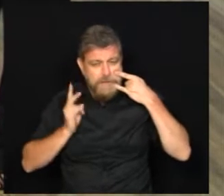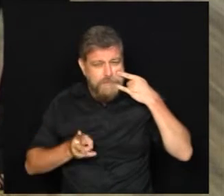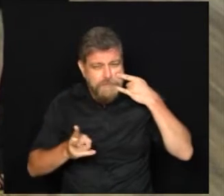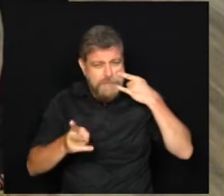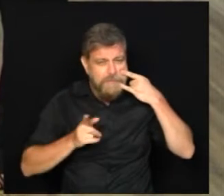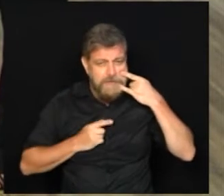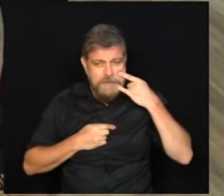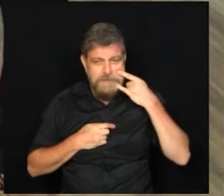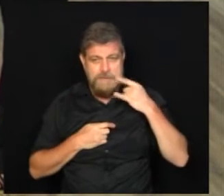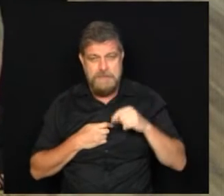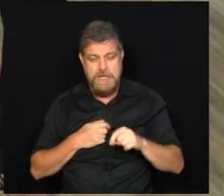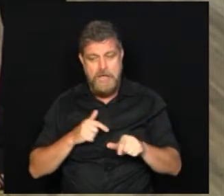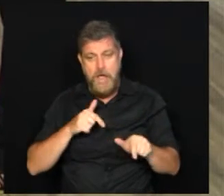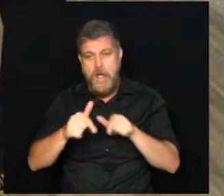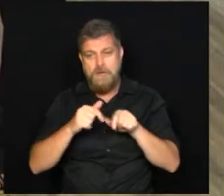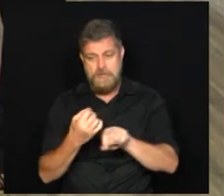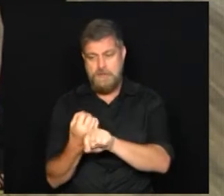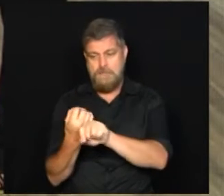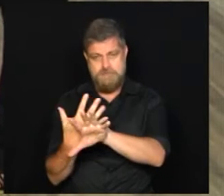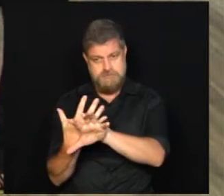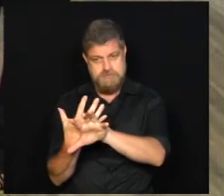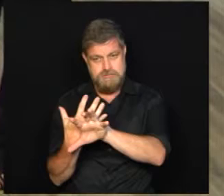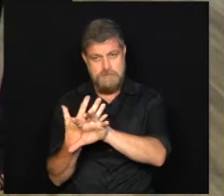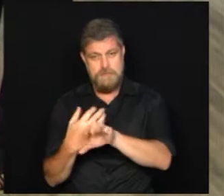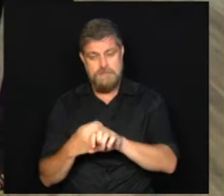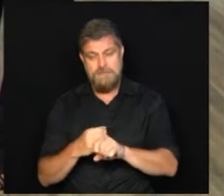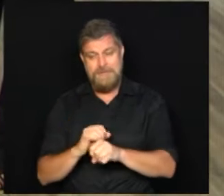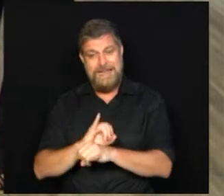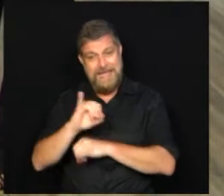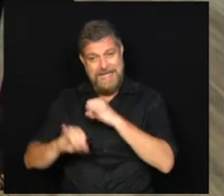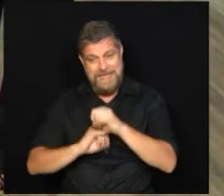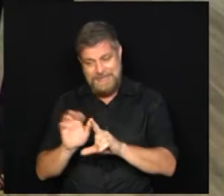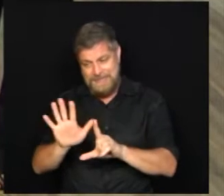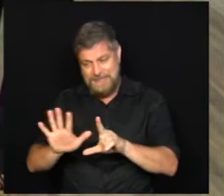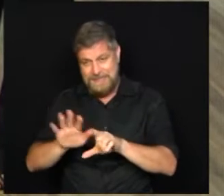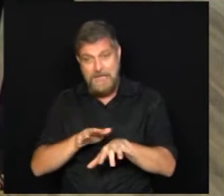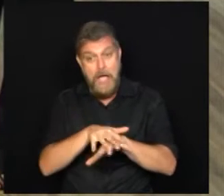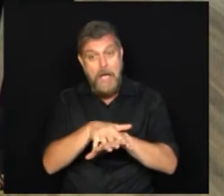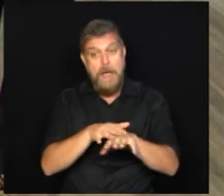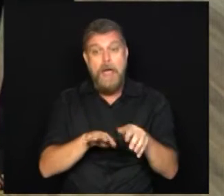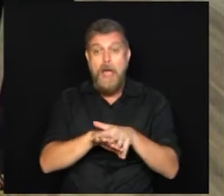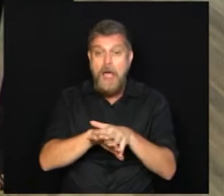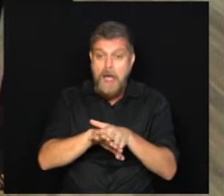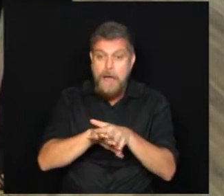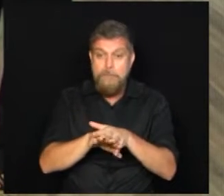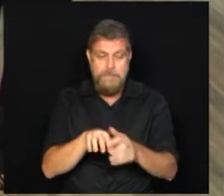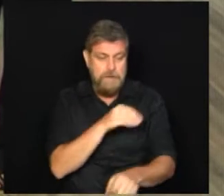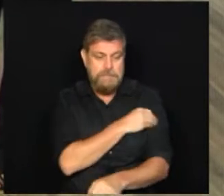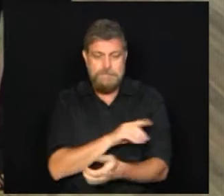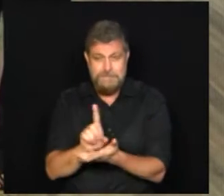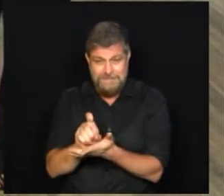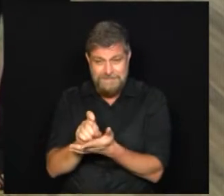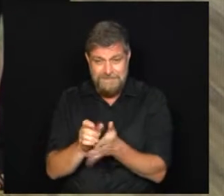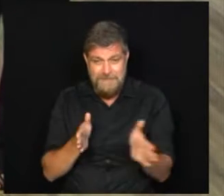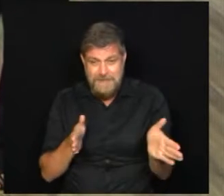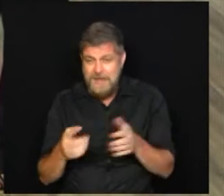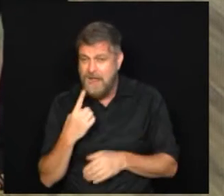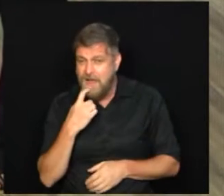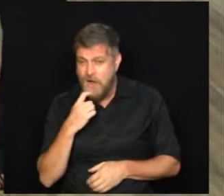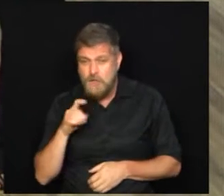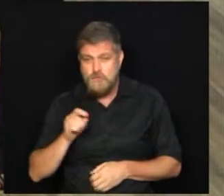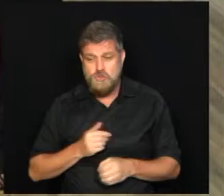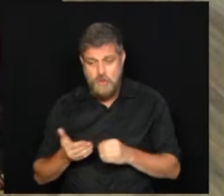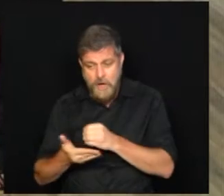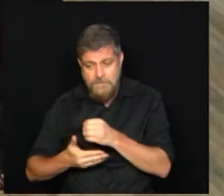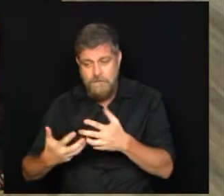opção pelo tele trabalho para quem for possível higiene das mãos então fases vermelha só serviços